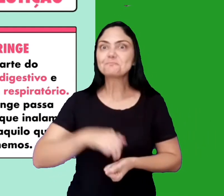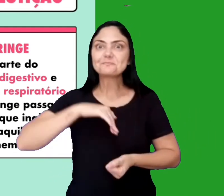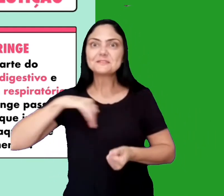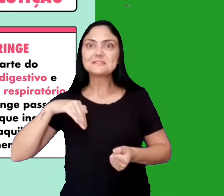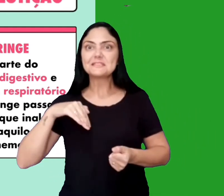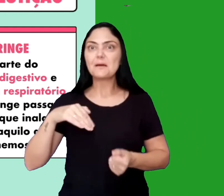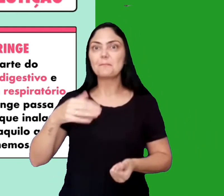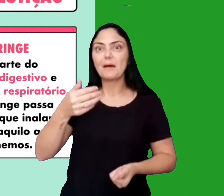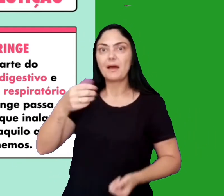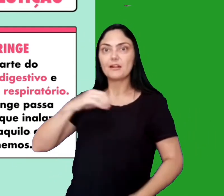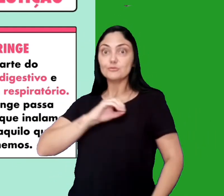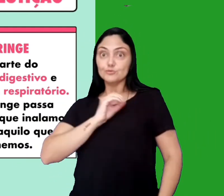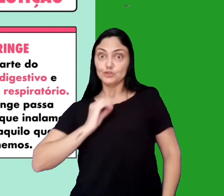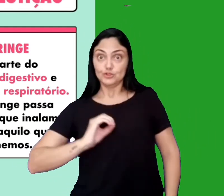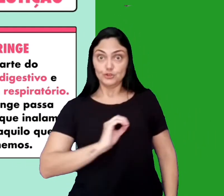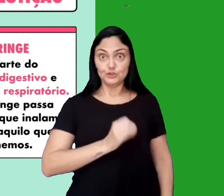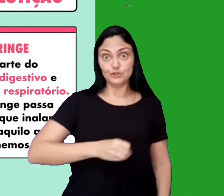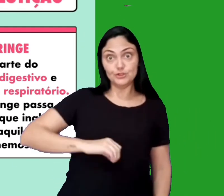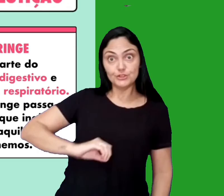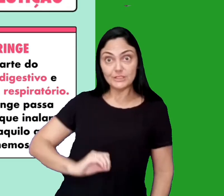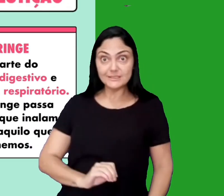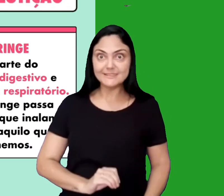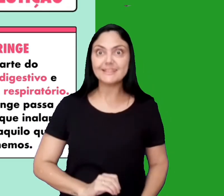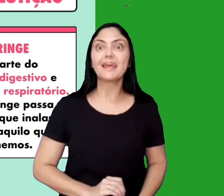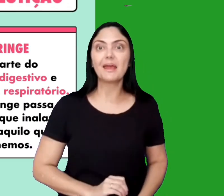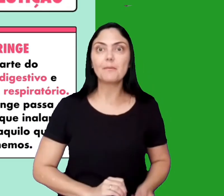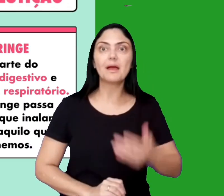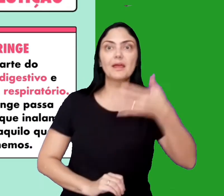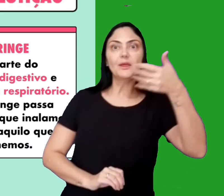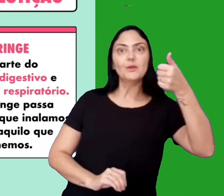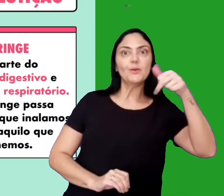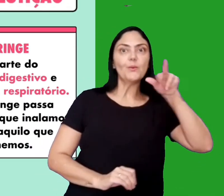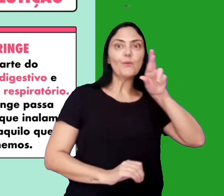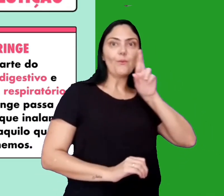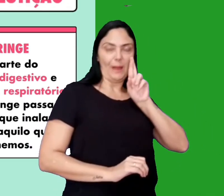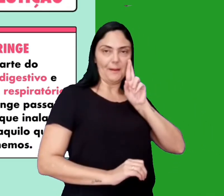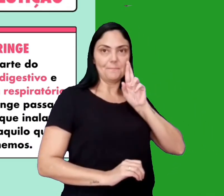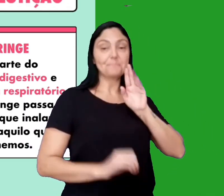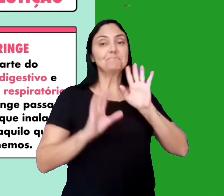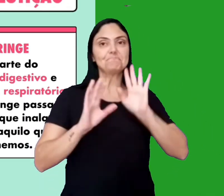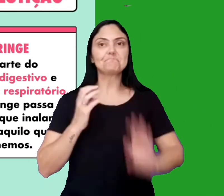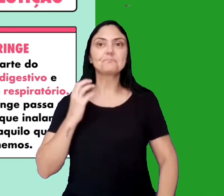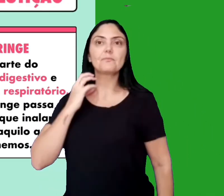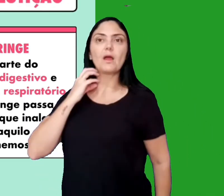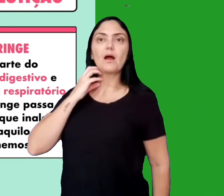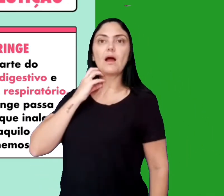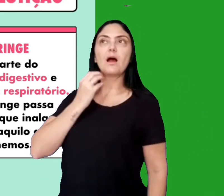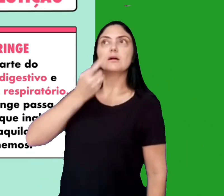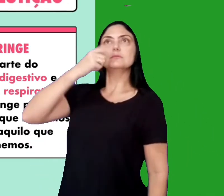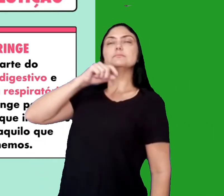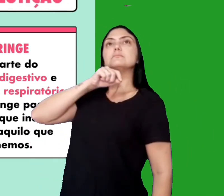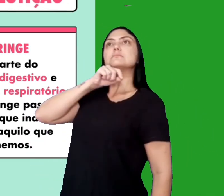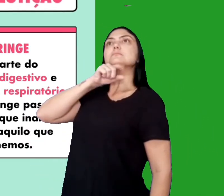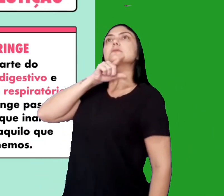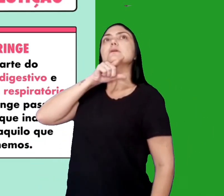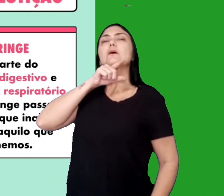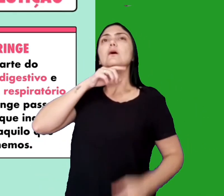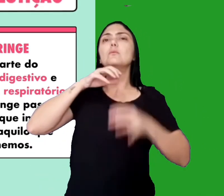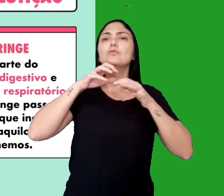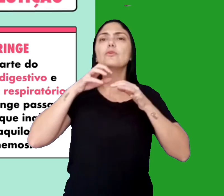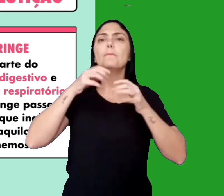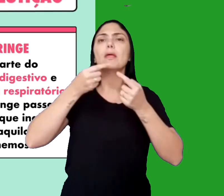e da mesma forma que o alimento não vá para o sistema respiratório. Legal, né? O bolo alimentar passa pela faringe através dos